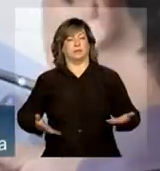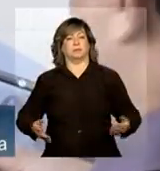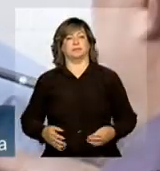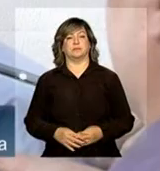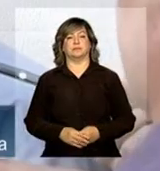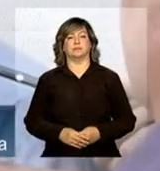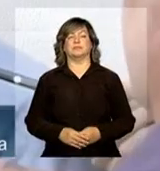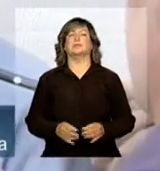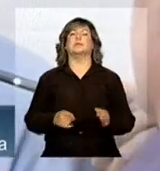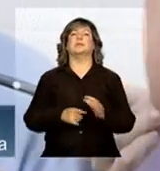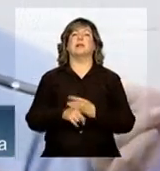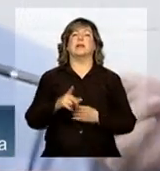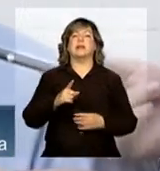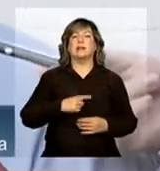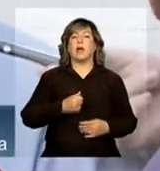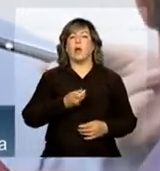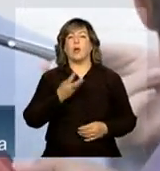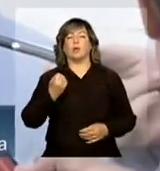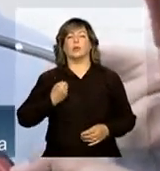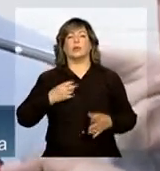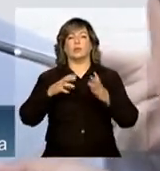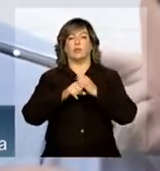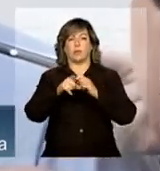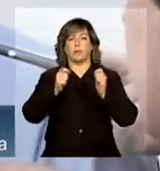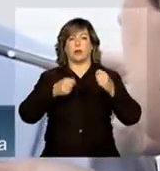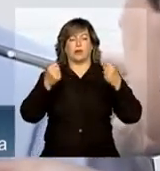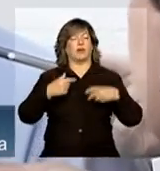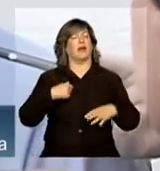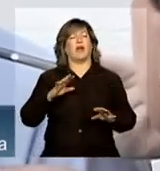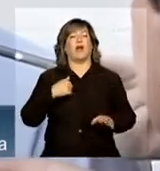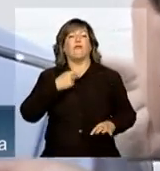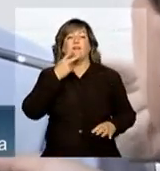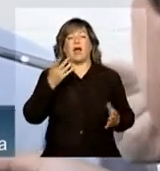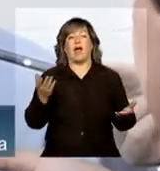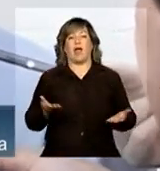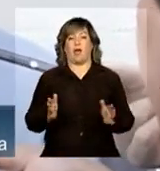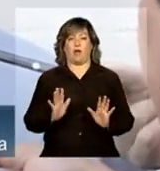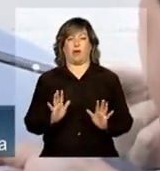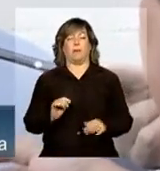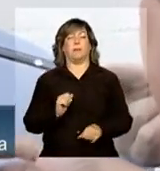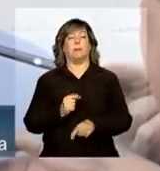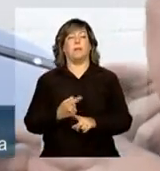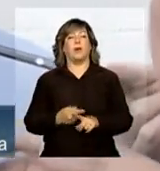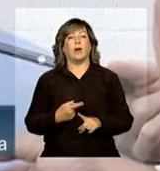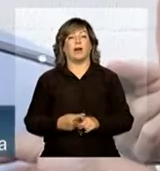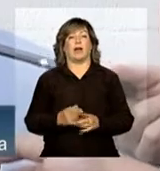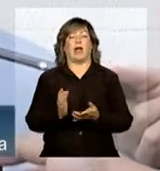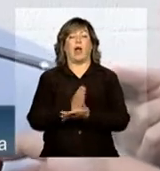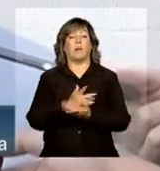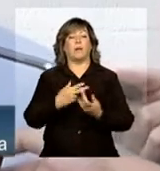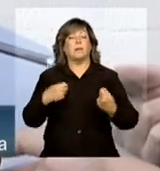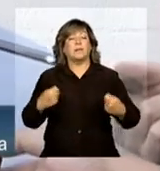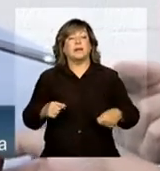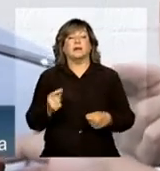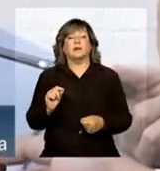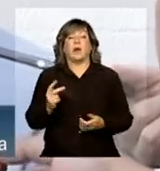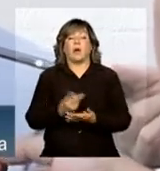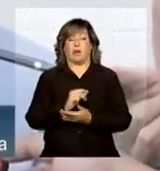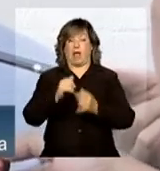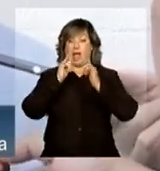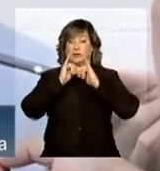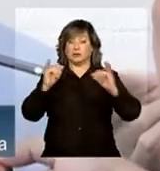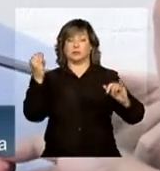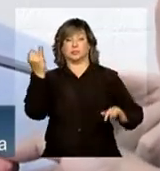números que o senhor já pode adiantar? Eu não vou adiantar nada. Tem algumas coisas assim que devem acontecer. Anúncio, por exemplo,